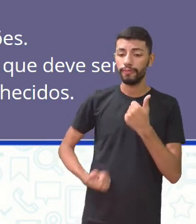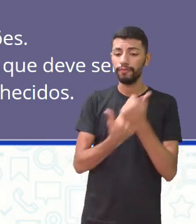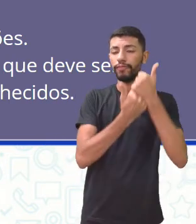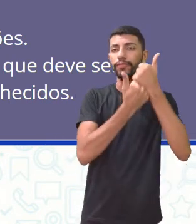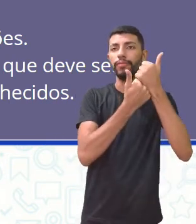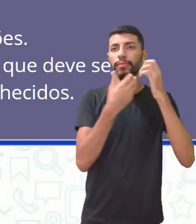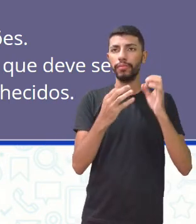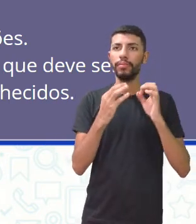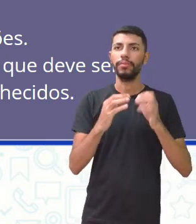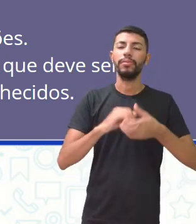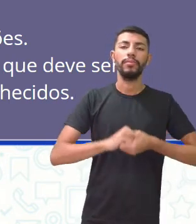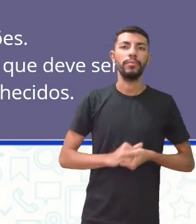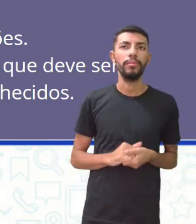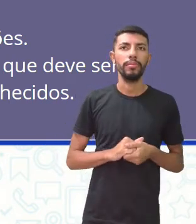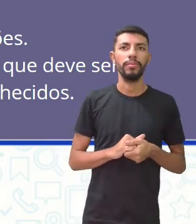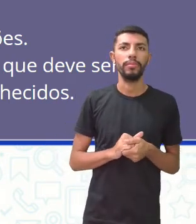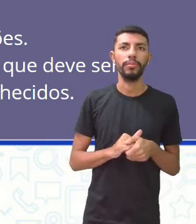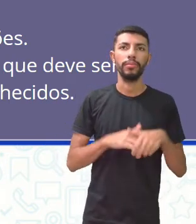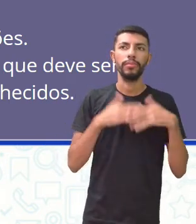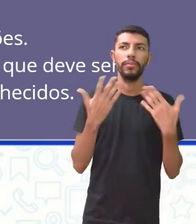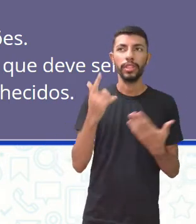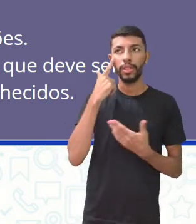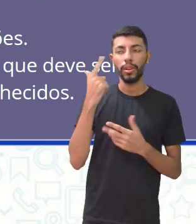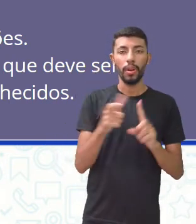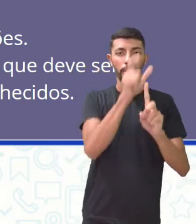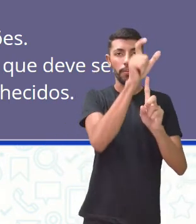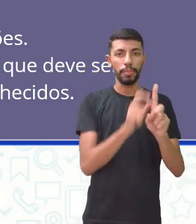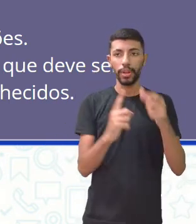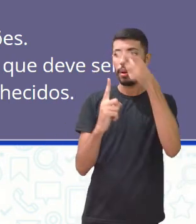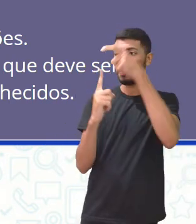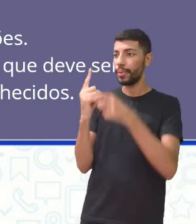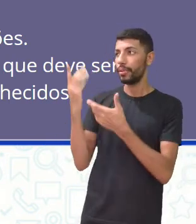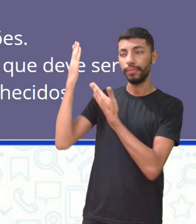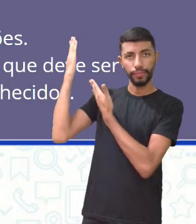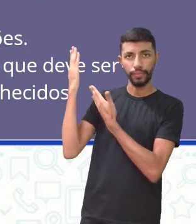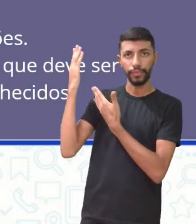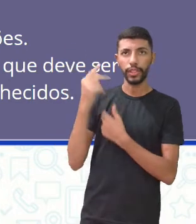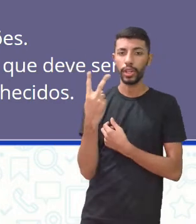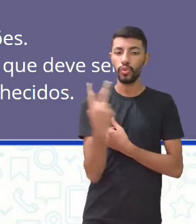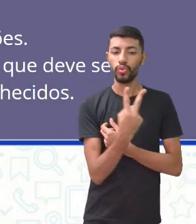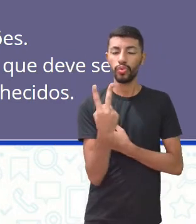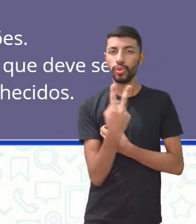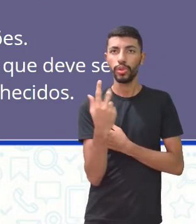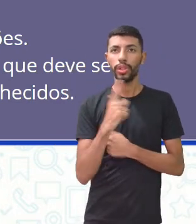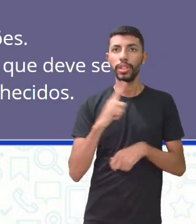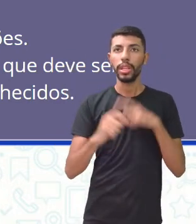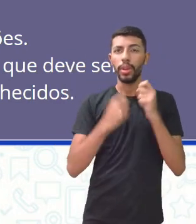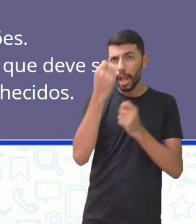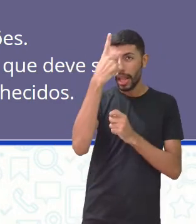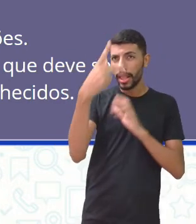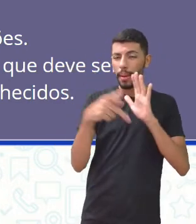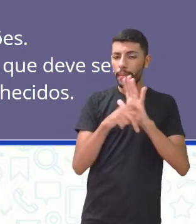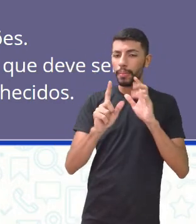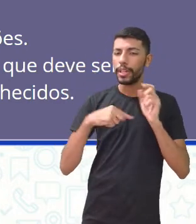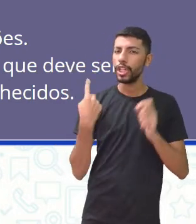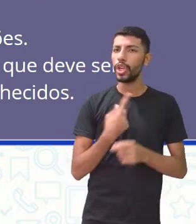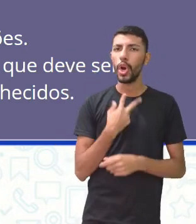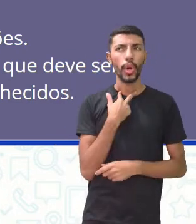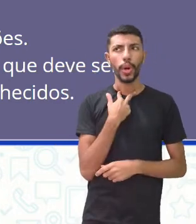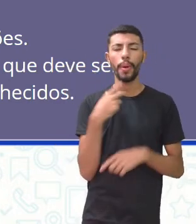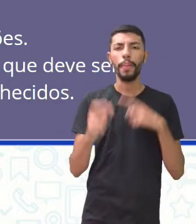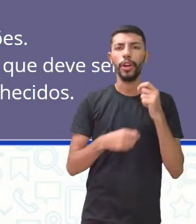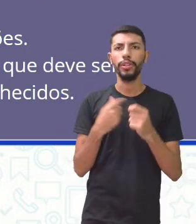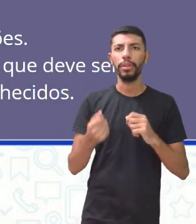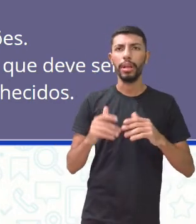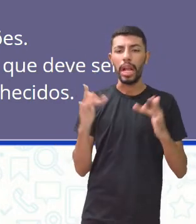entre conhecidos. Então aqui as 2 personagens elas estão reforçando essa ideia de que a gente não pode